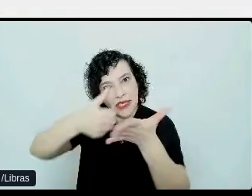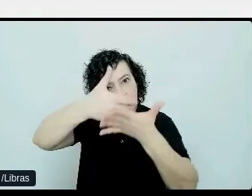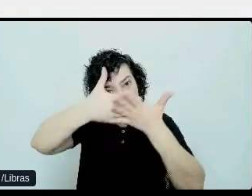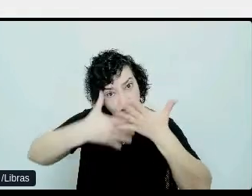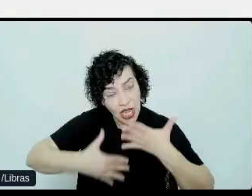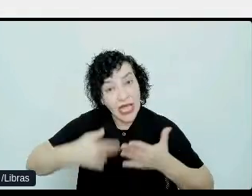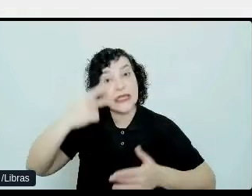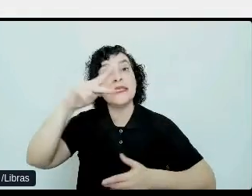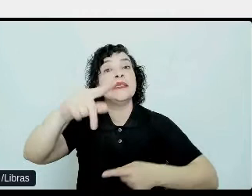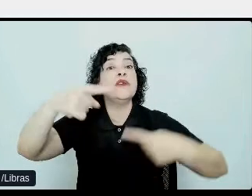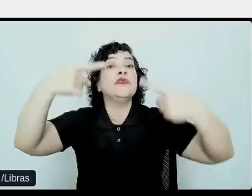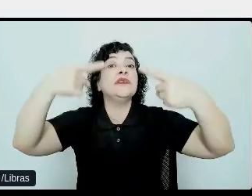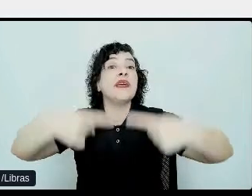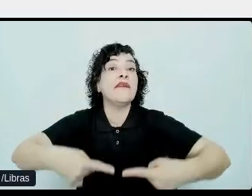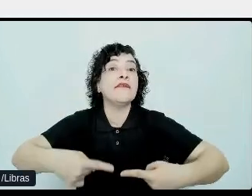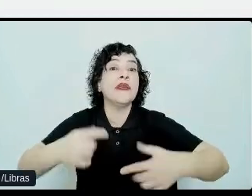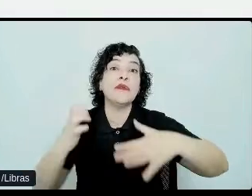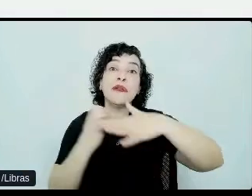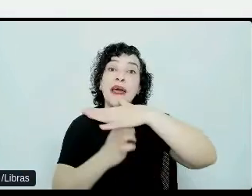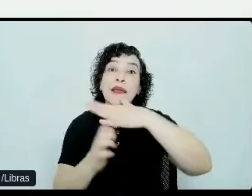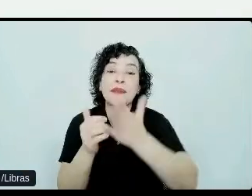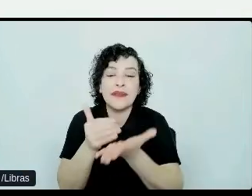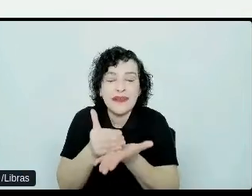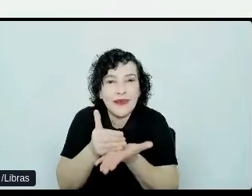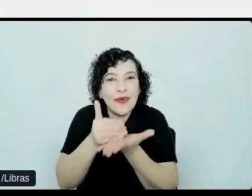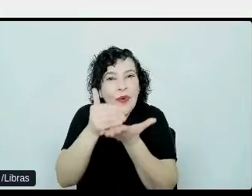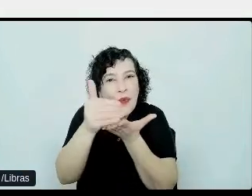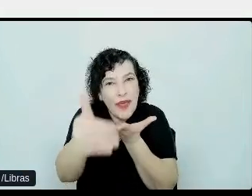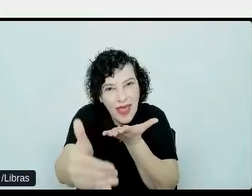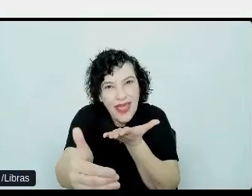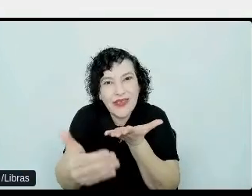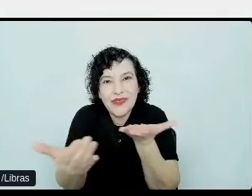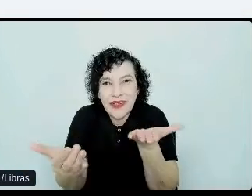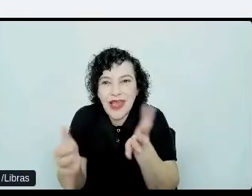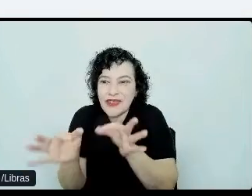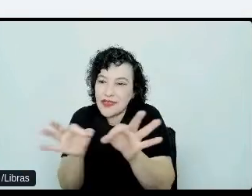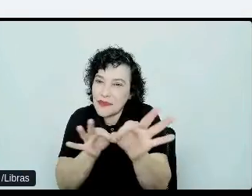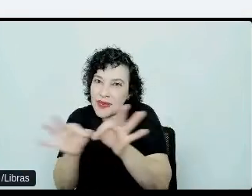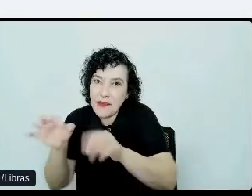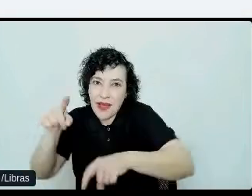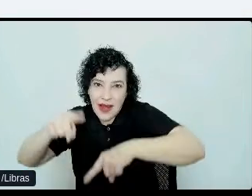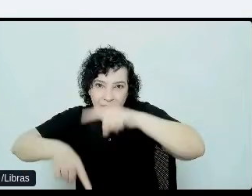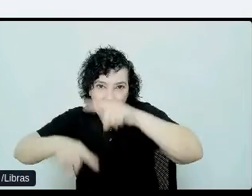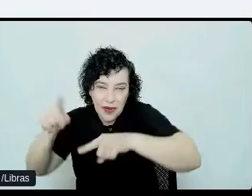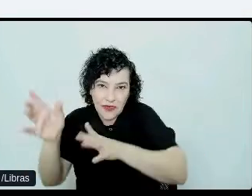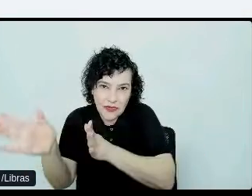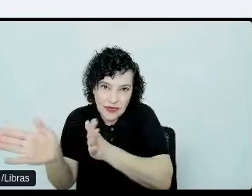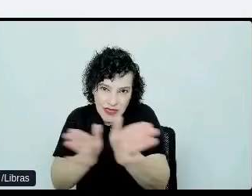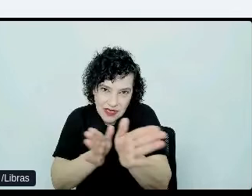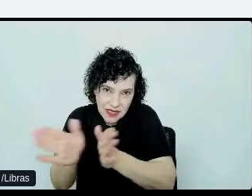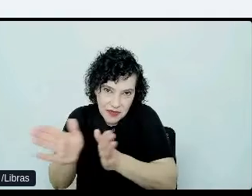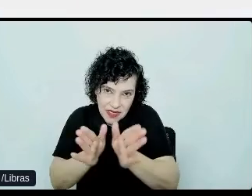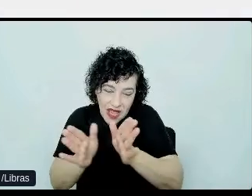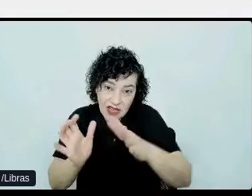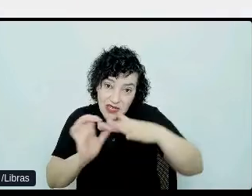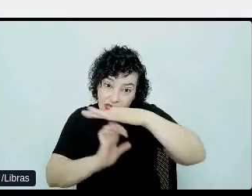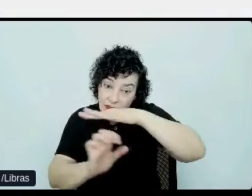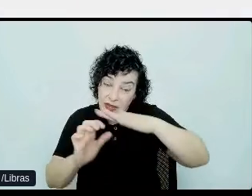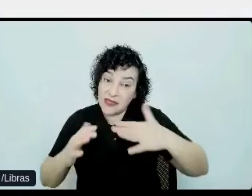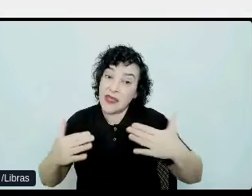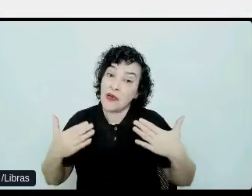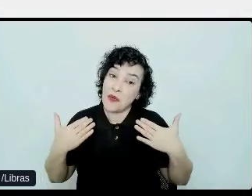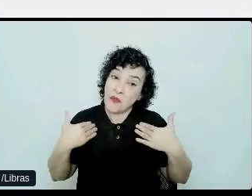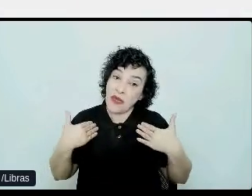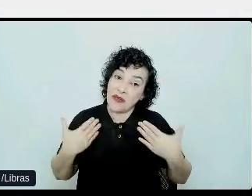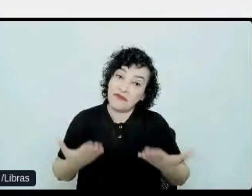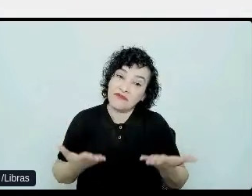tiveram, né? Em iniciar algum tema referente à acessibilidade na empresa de vocês. Mas os meus geralmente era esse,